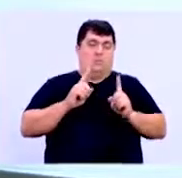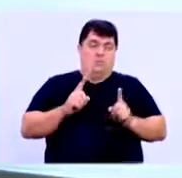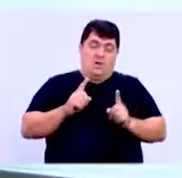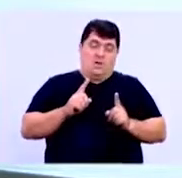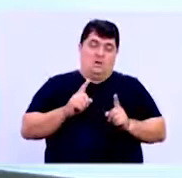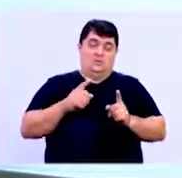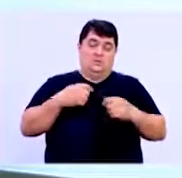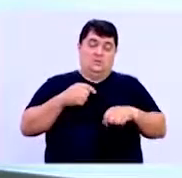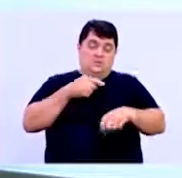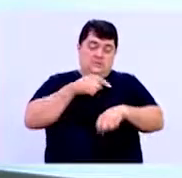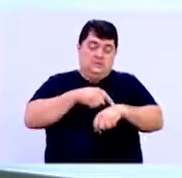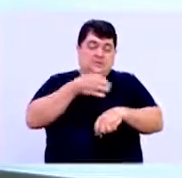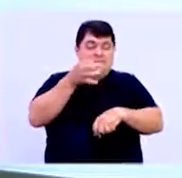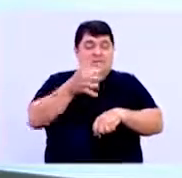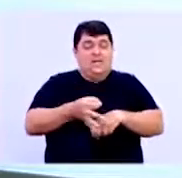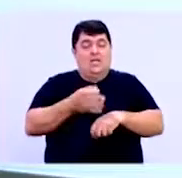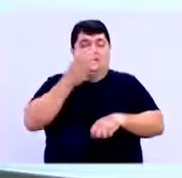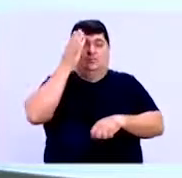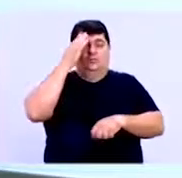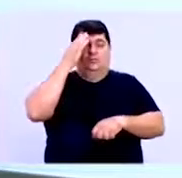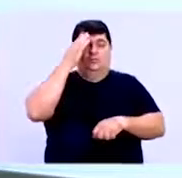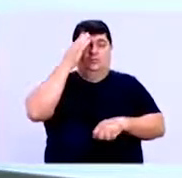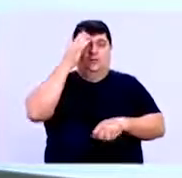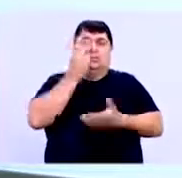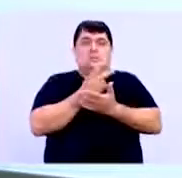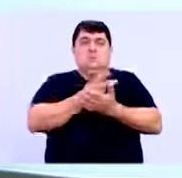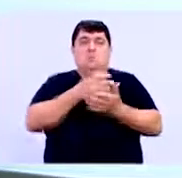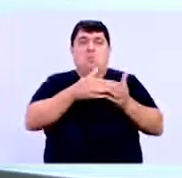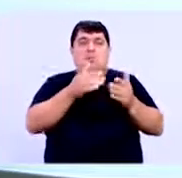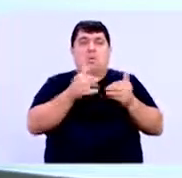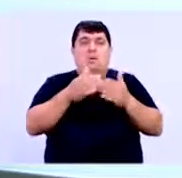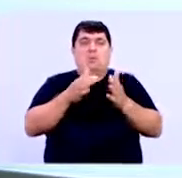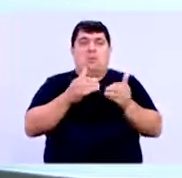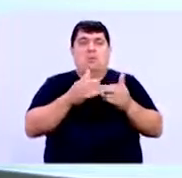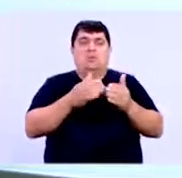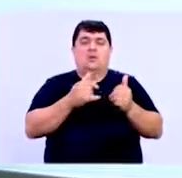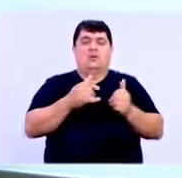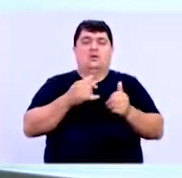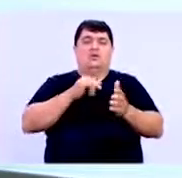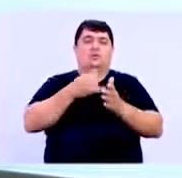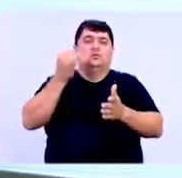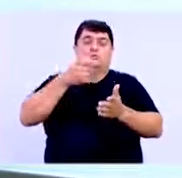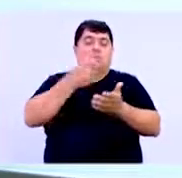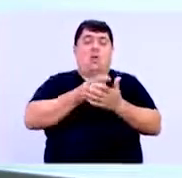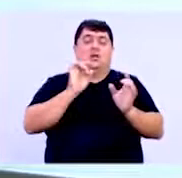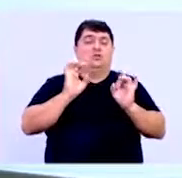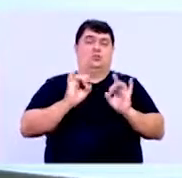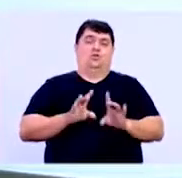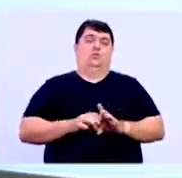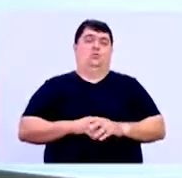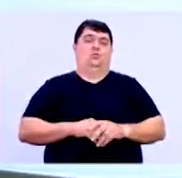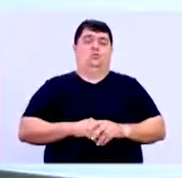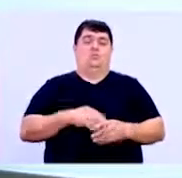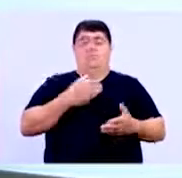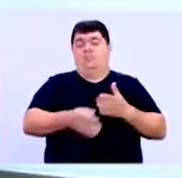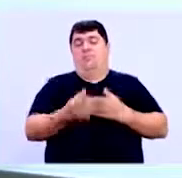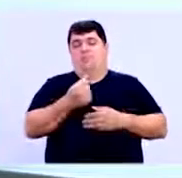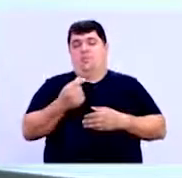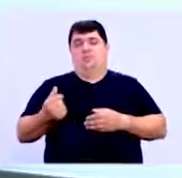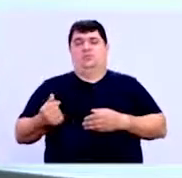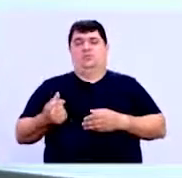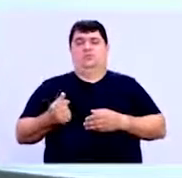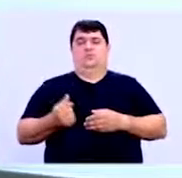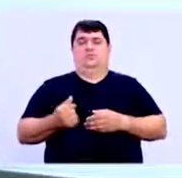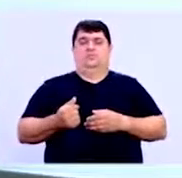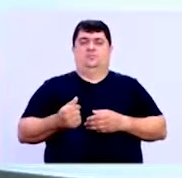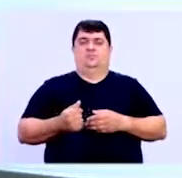existe hora para tomar esse empréstimo. Porque se você vai fazer um negócio onde sua rentabilidade ela é um pouco mais aguçada,